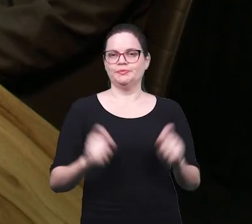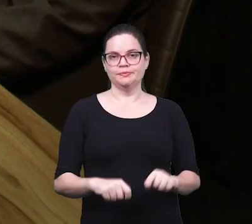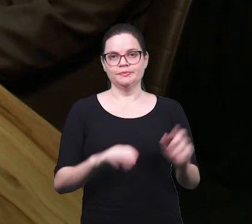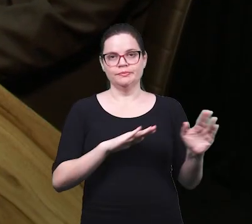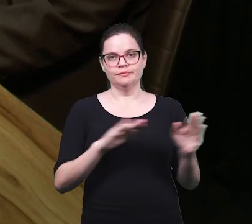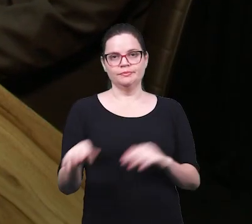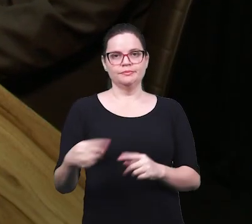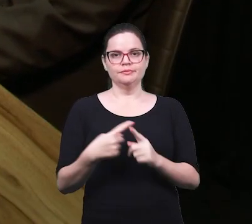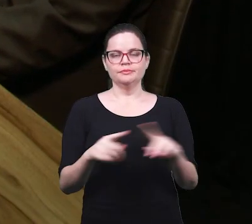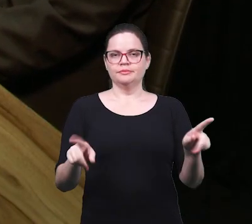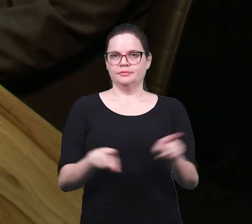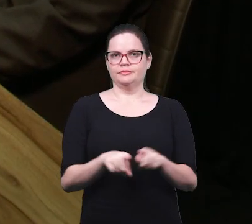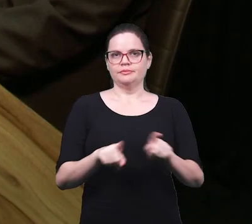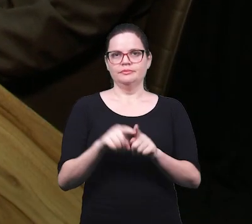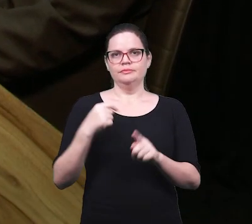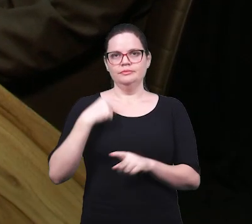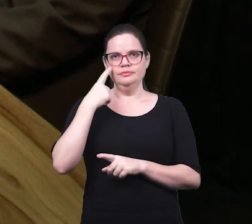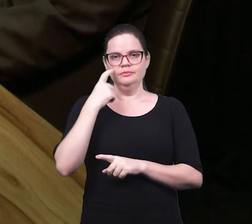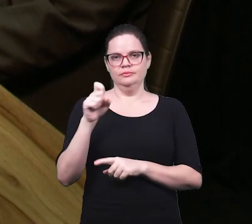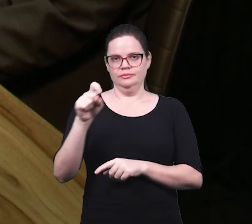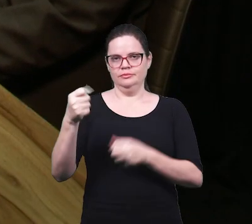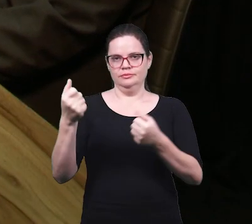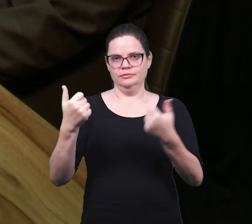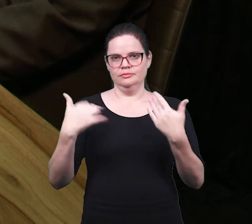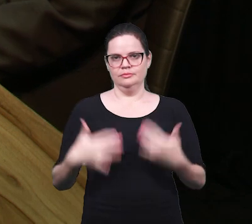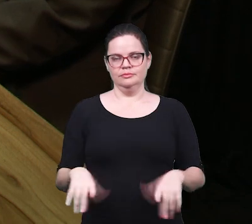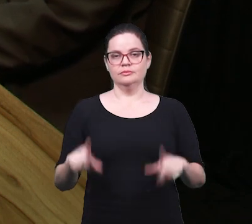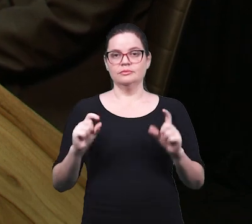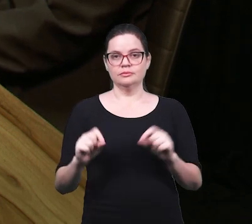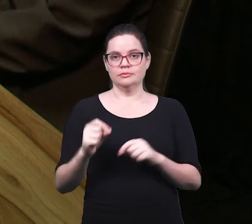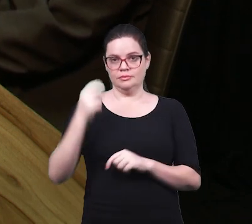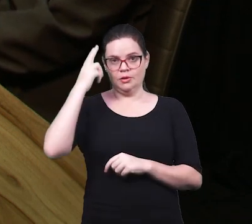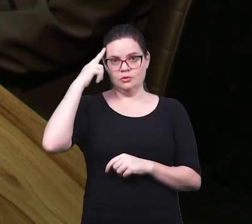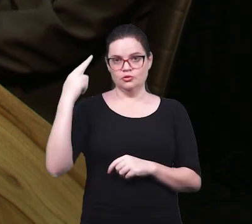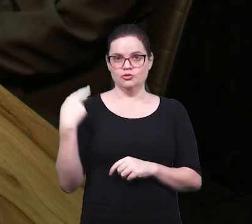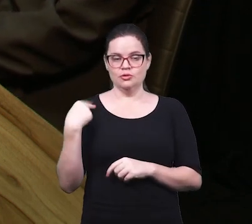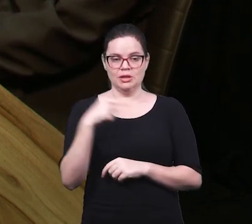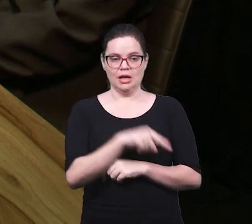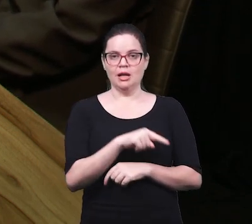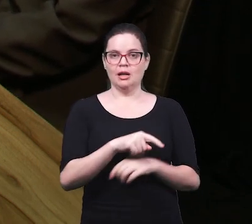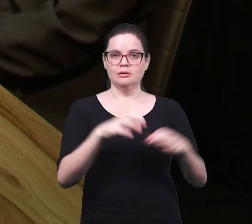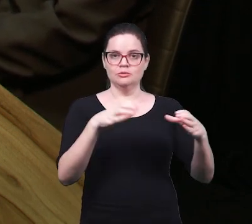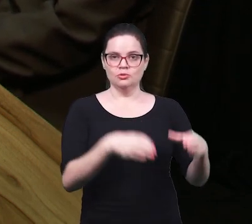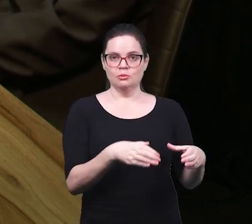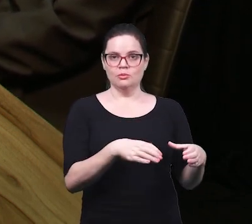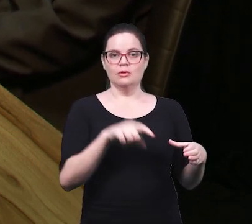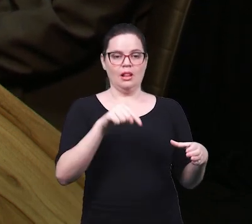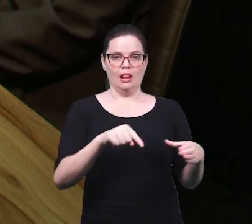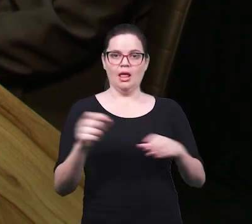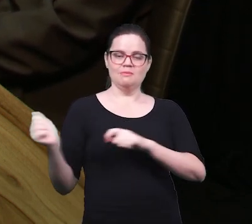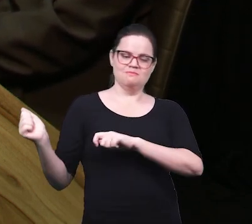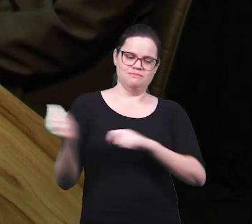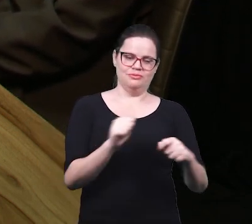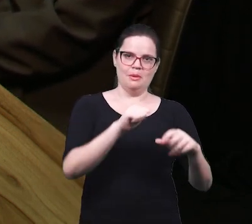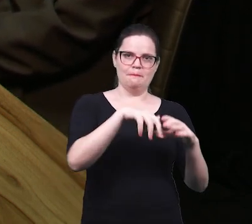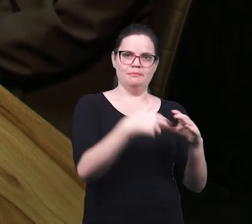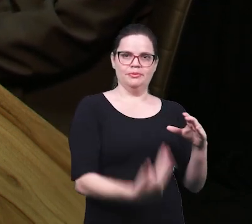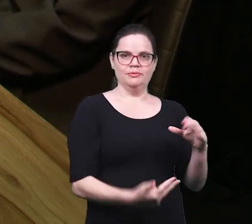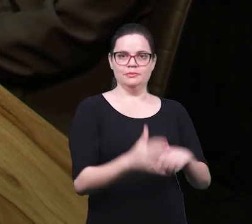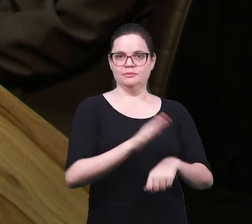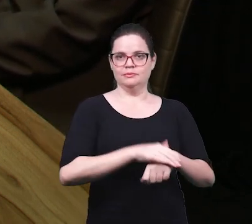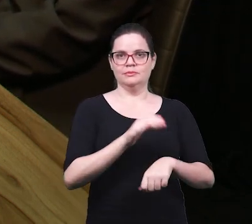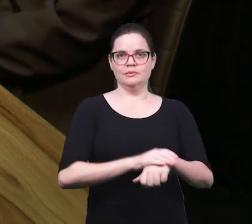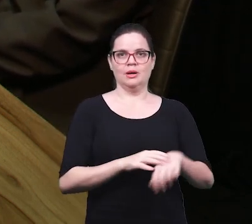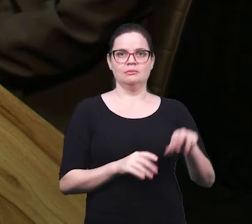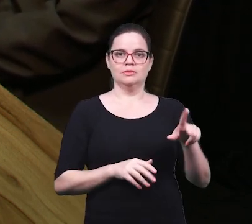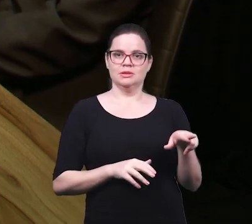achei interessante, Tiago, que, igual você estava falando, que José ele foi jogado na cova, foi